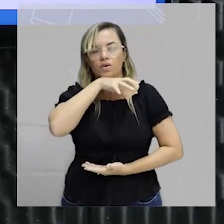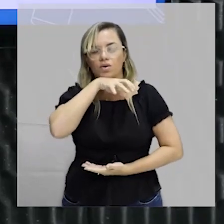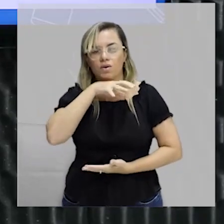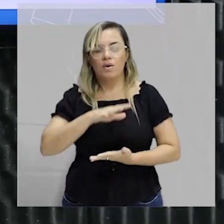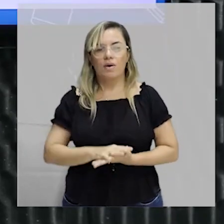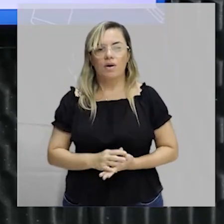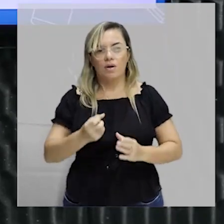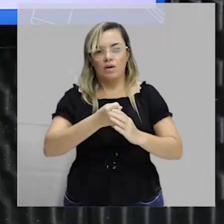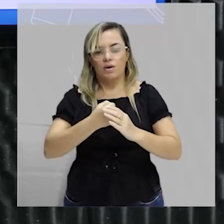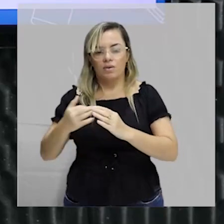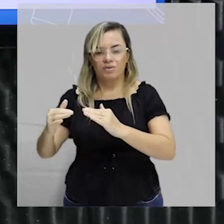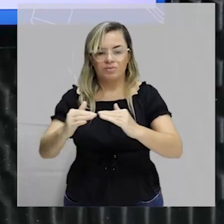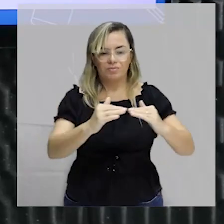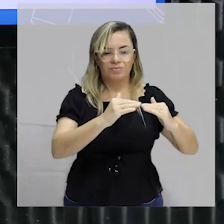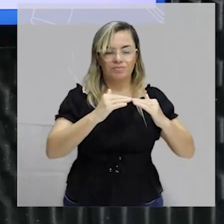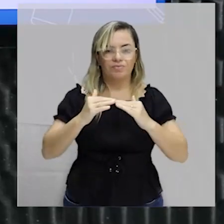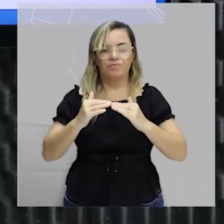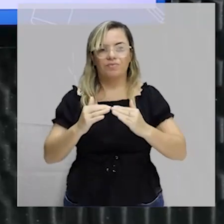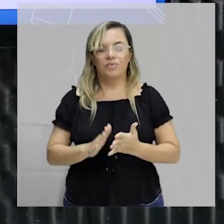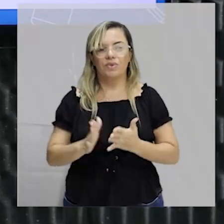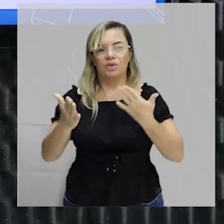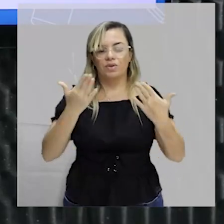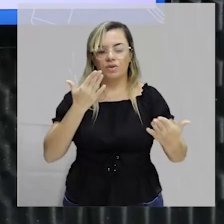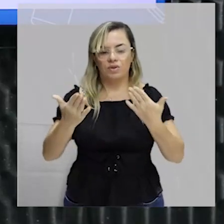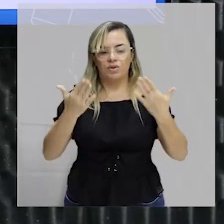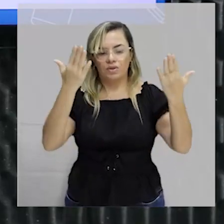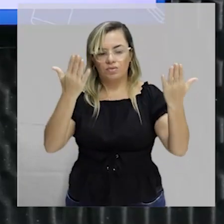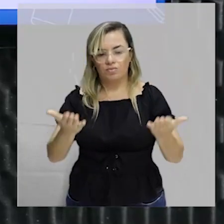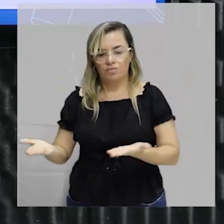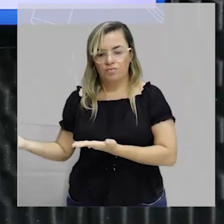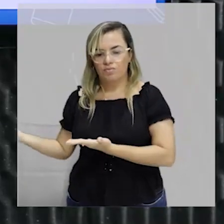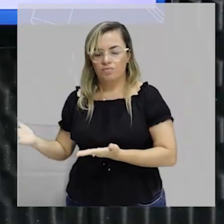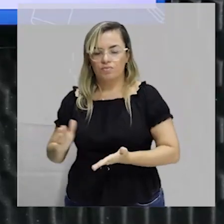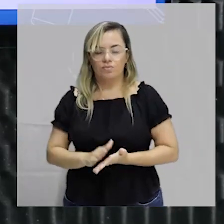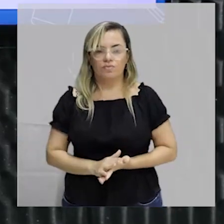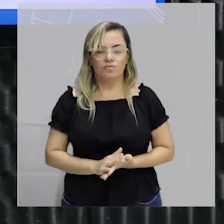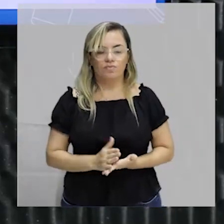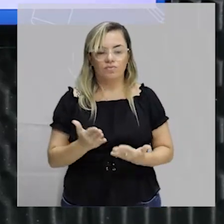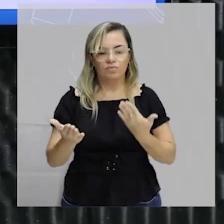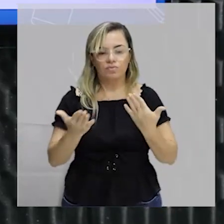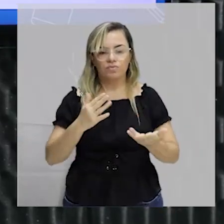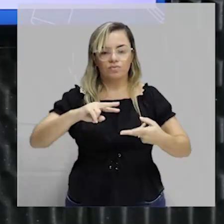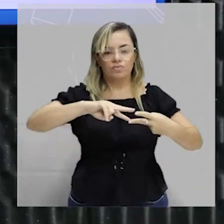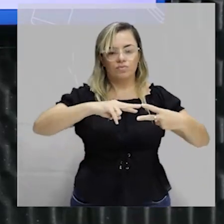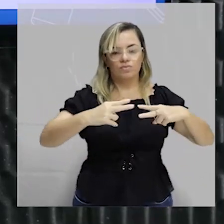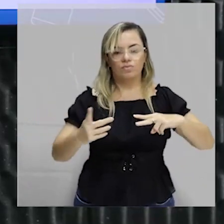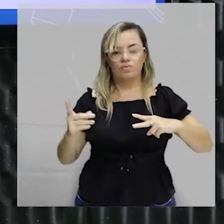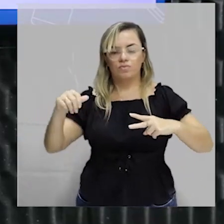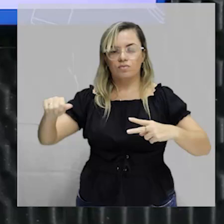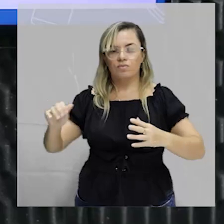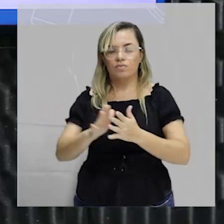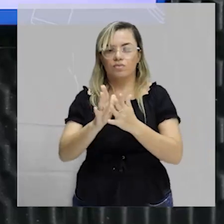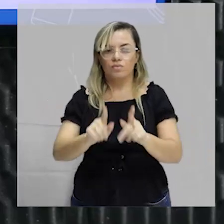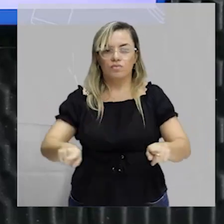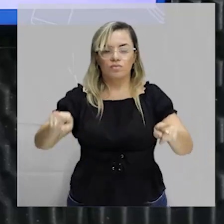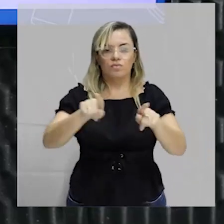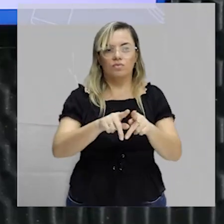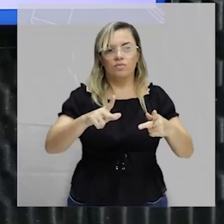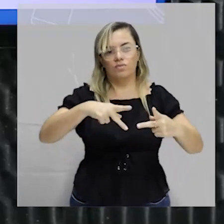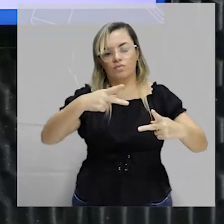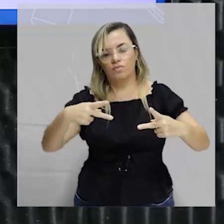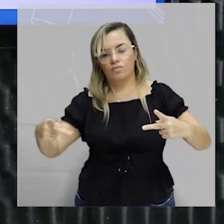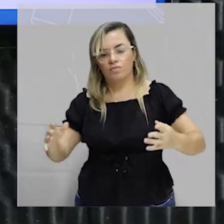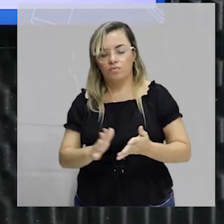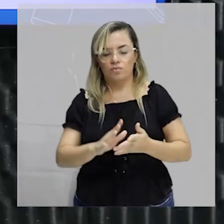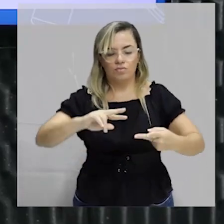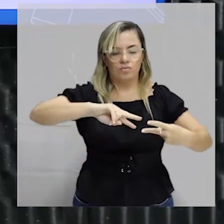animais. Nesse caso aqui, ele levou em consideração comparações entre DNA e proteínas. Por quê? O